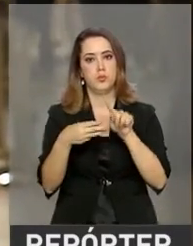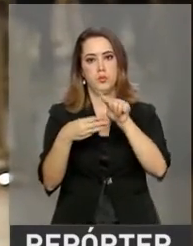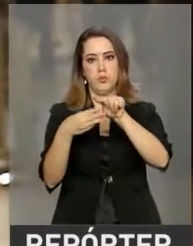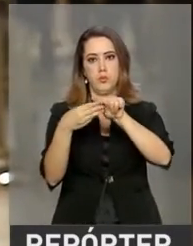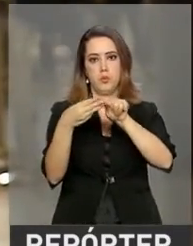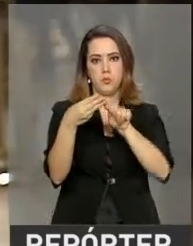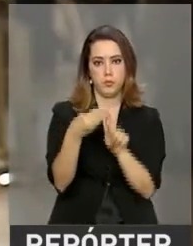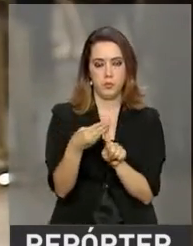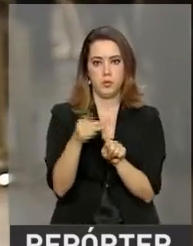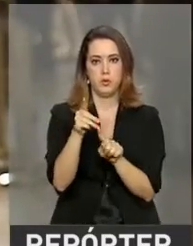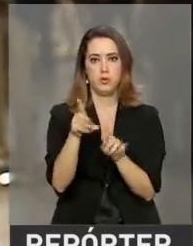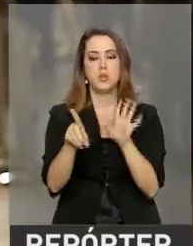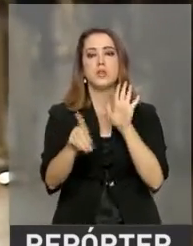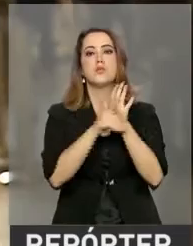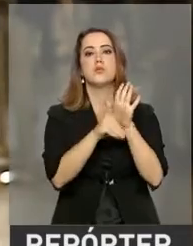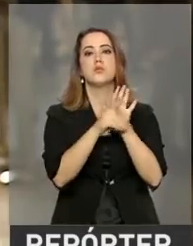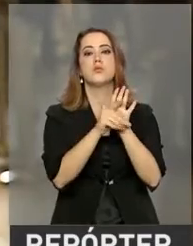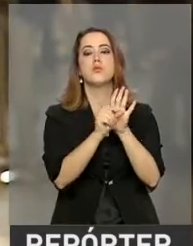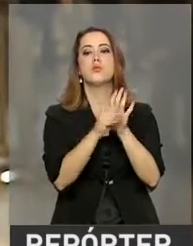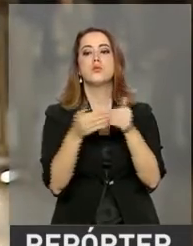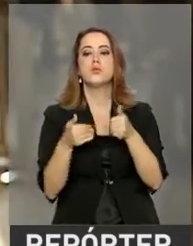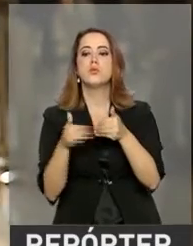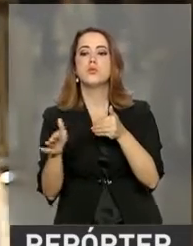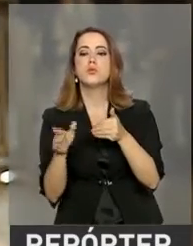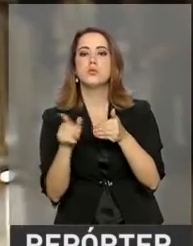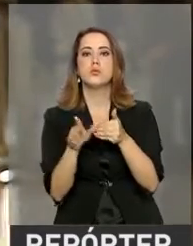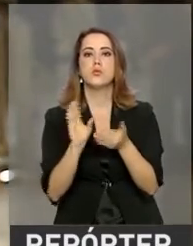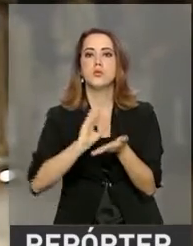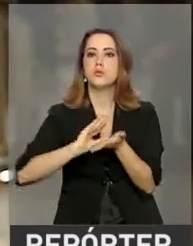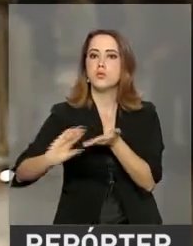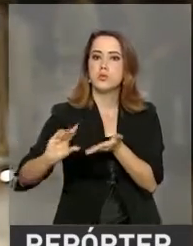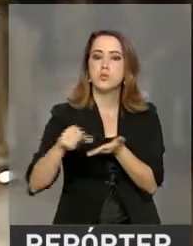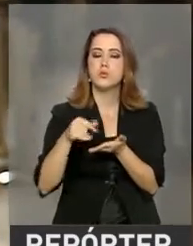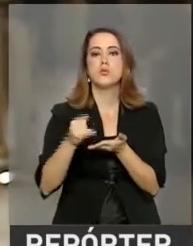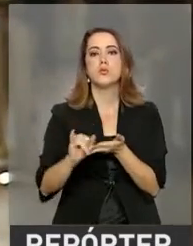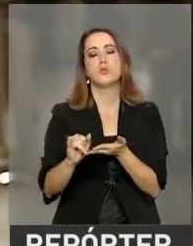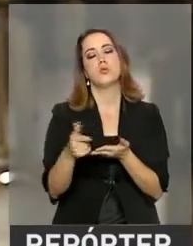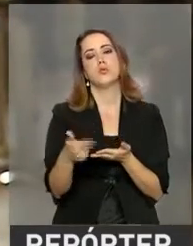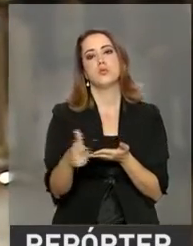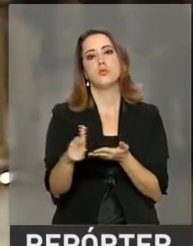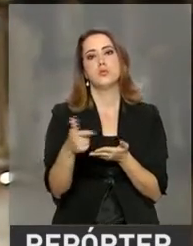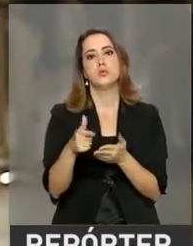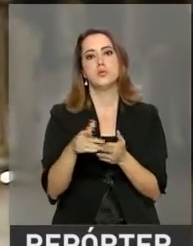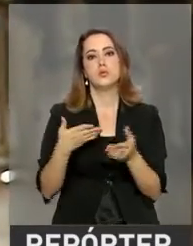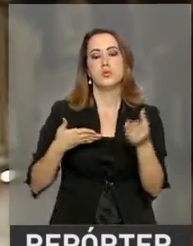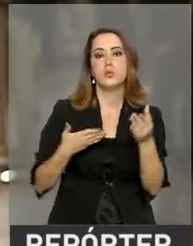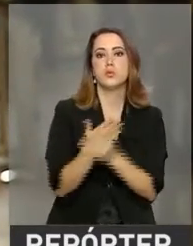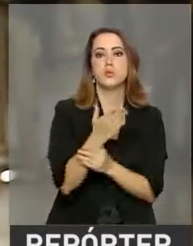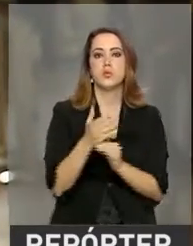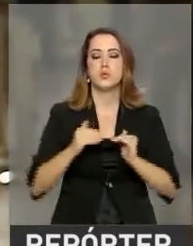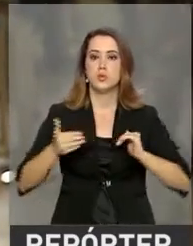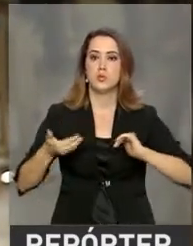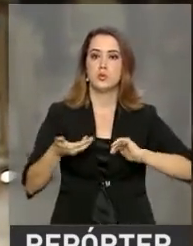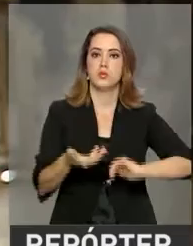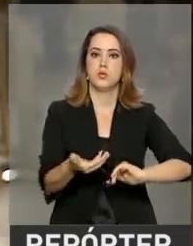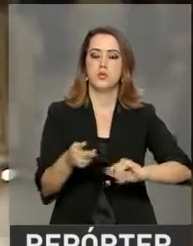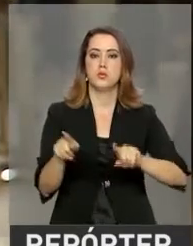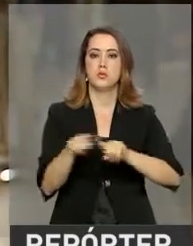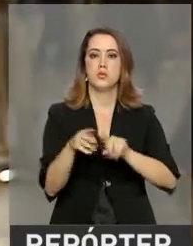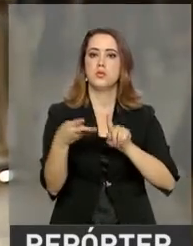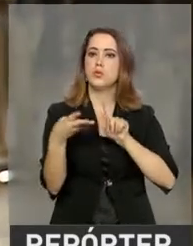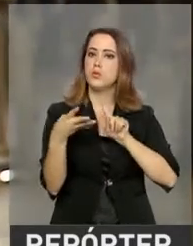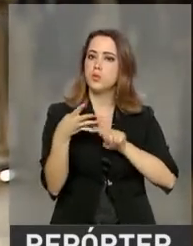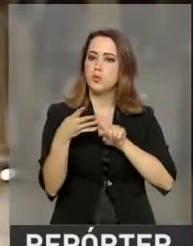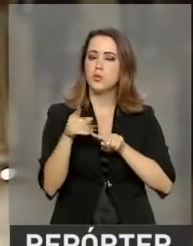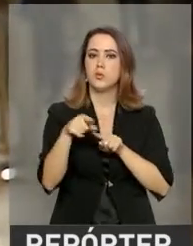créditos extraordinários sem a aprovação do congresso nacional e também a chamada pedalada fiscal no plano safra que é